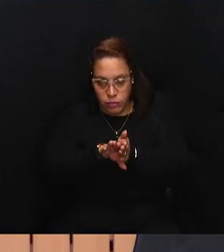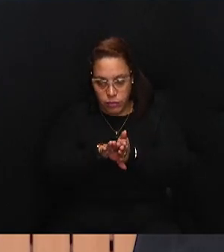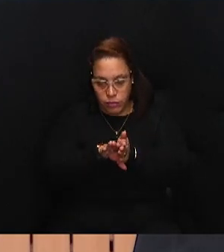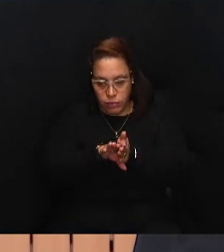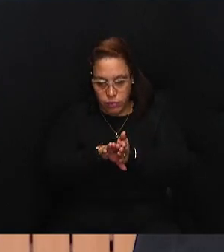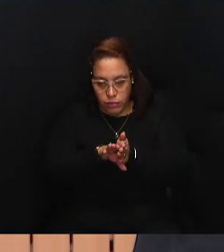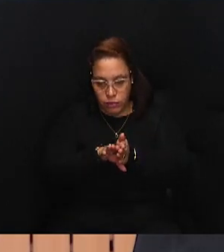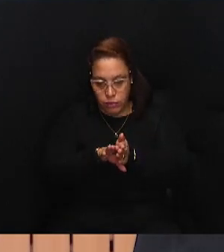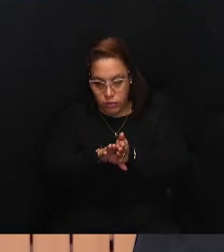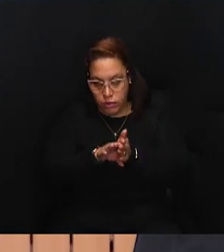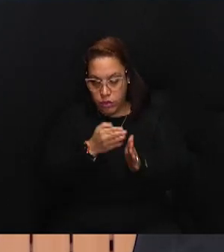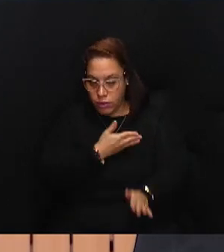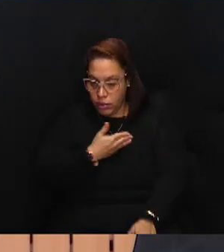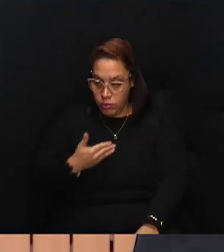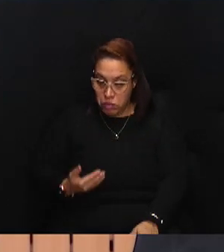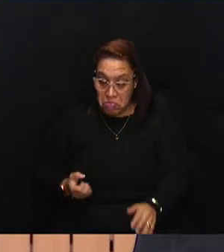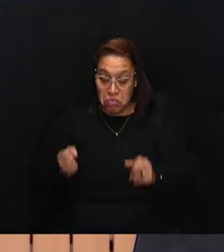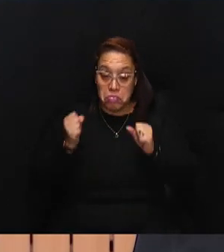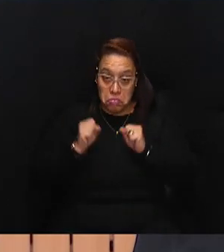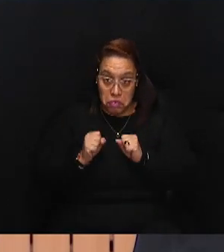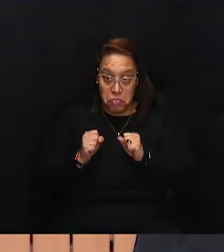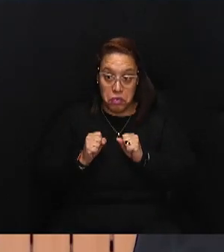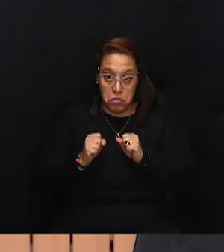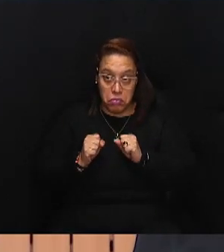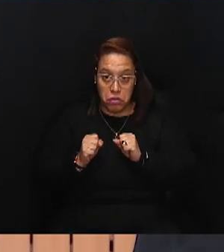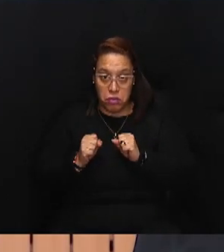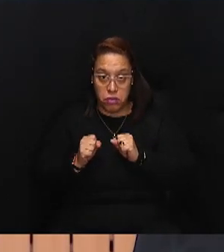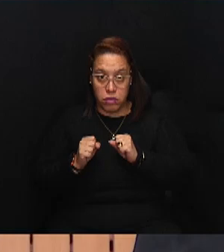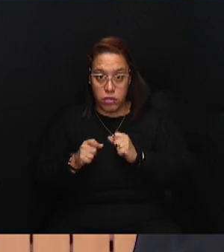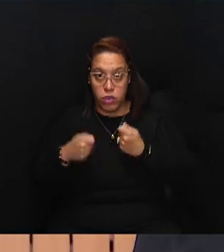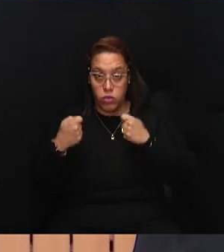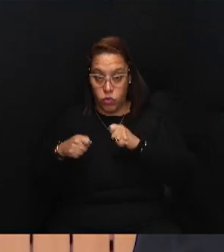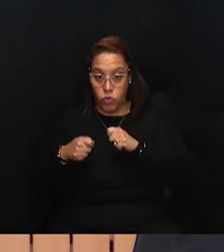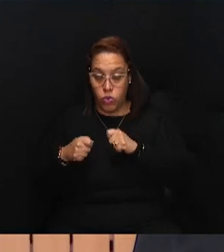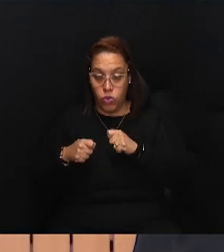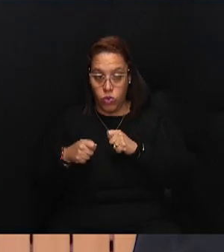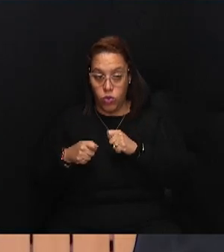nos órgãos competentes, para que a gente possa tomar as providências cabíveis.